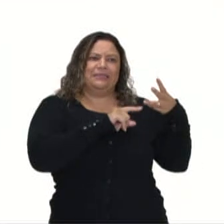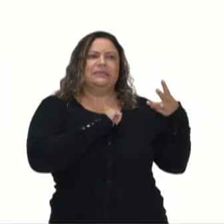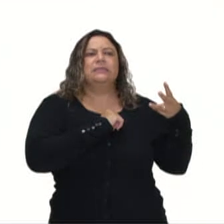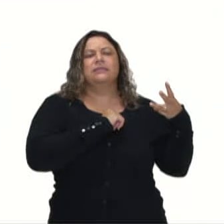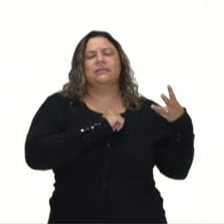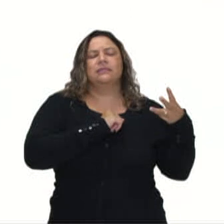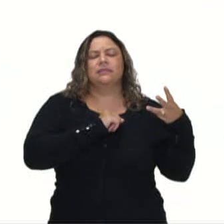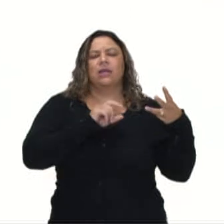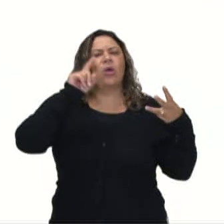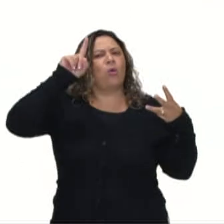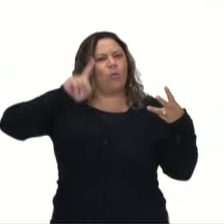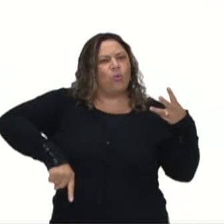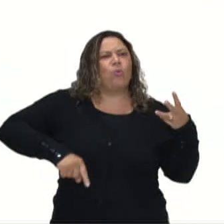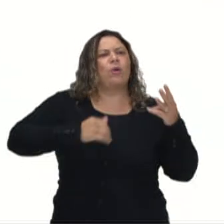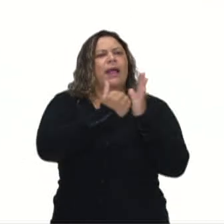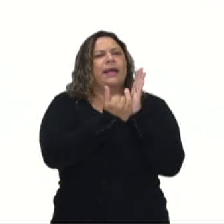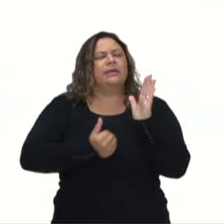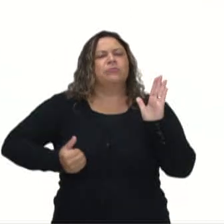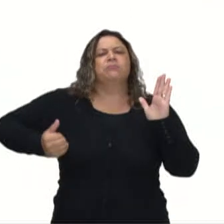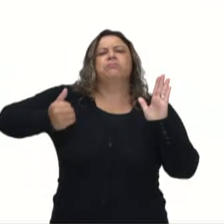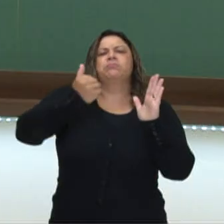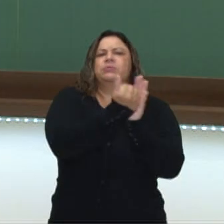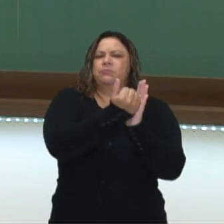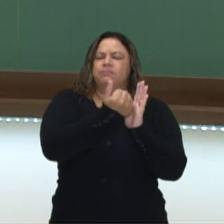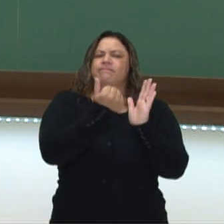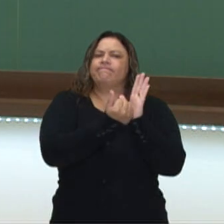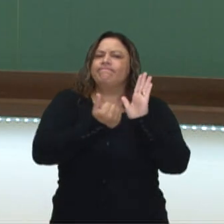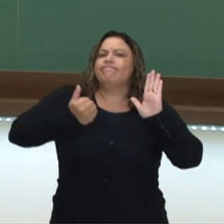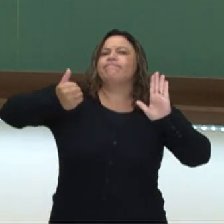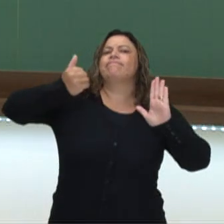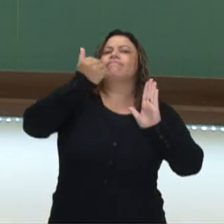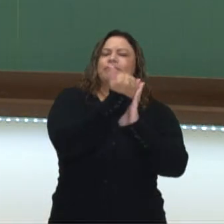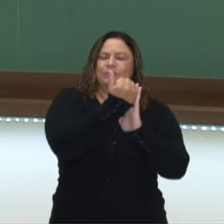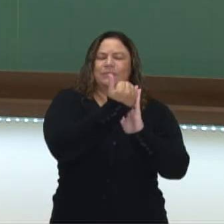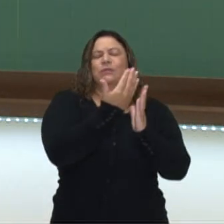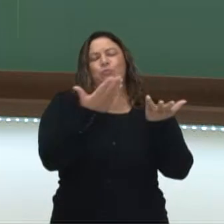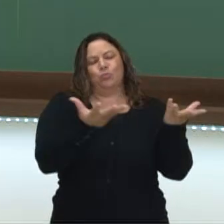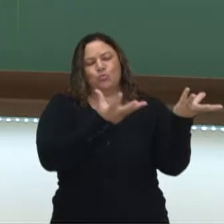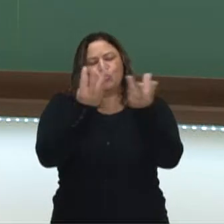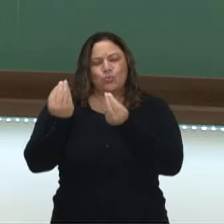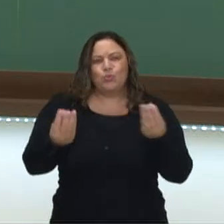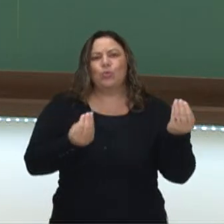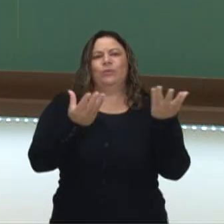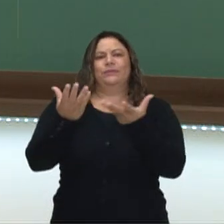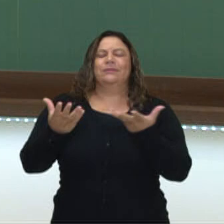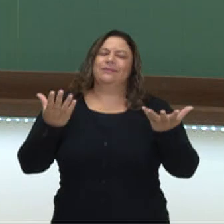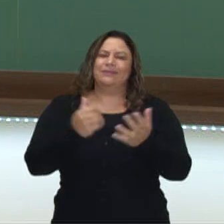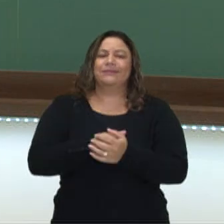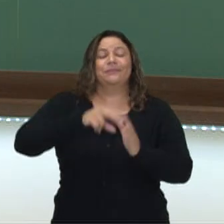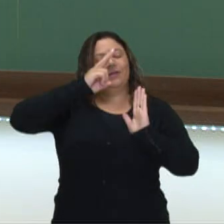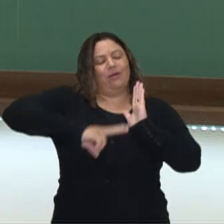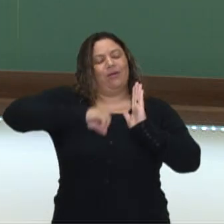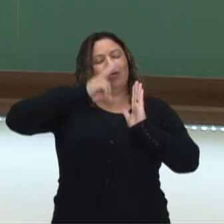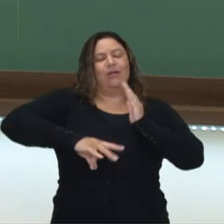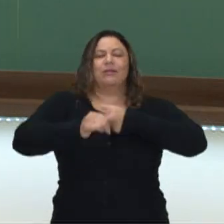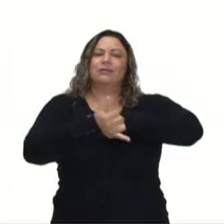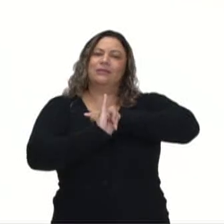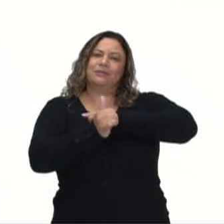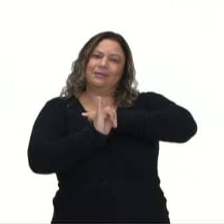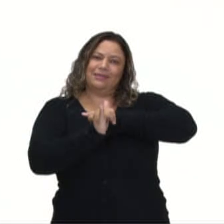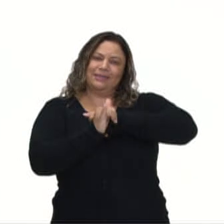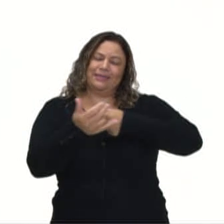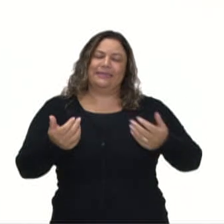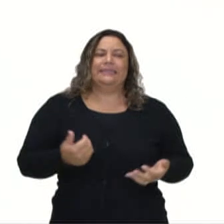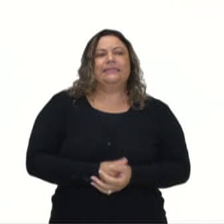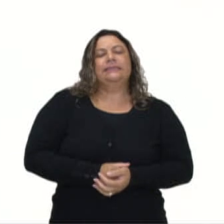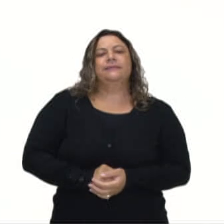que há gasto excessivo, desperdício, extra, por assim dizer, né? Mas vamos à leitura da nossa crônica. Ela se